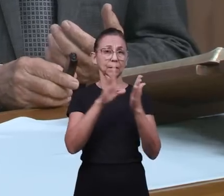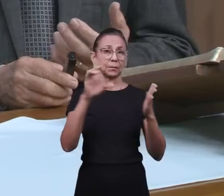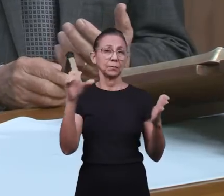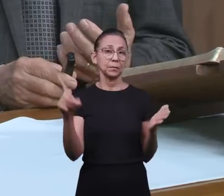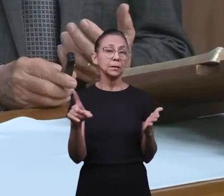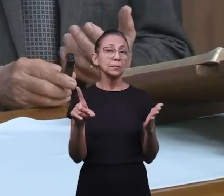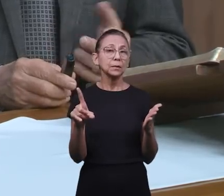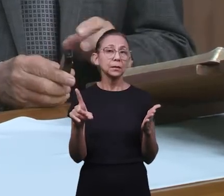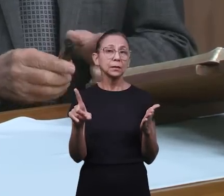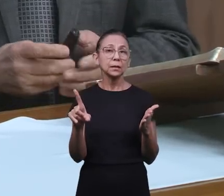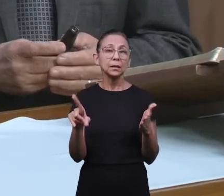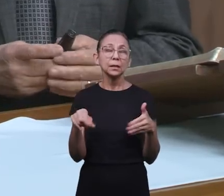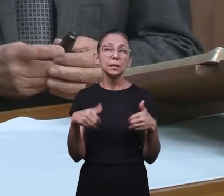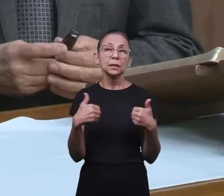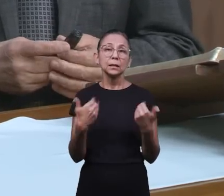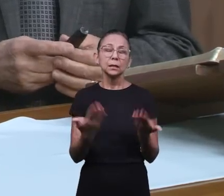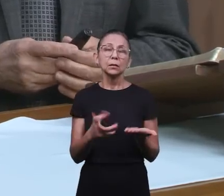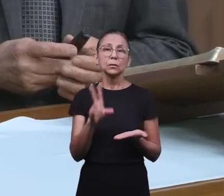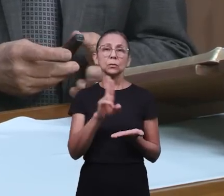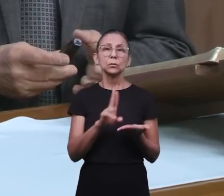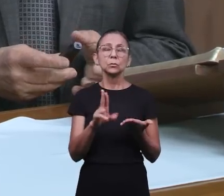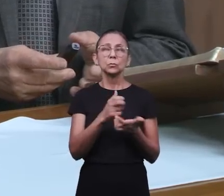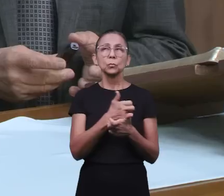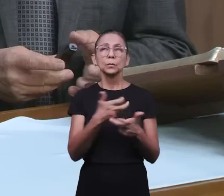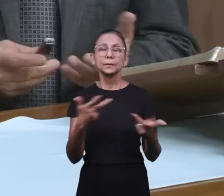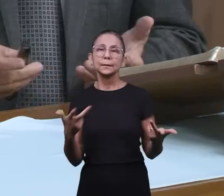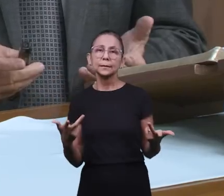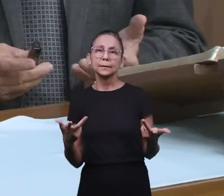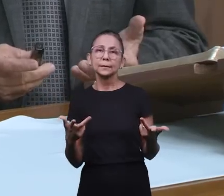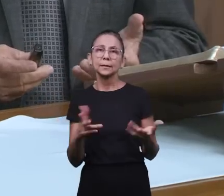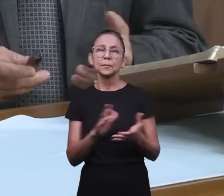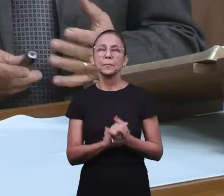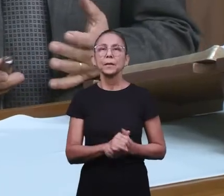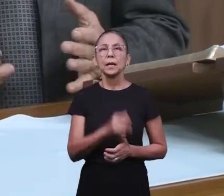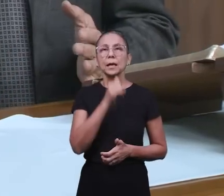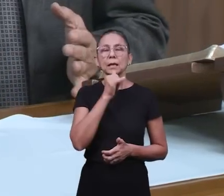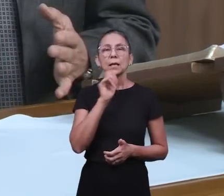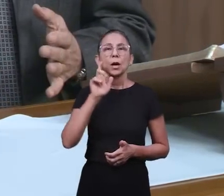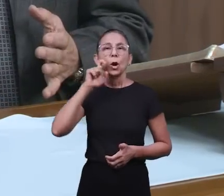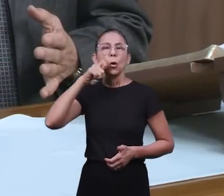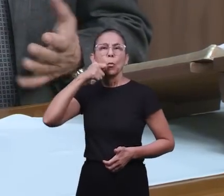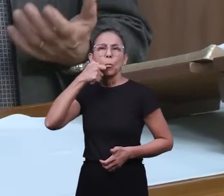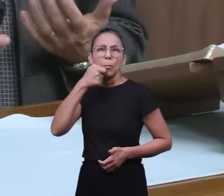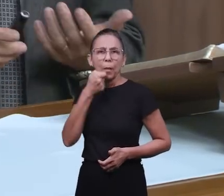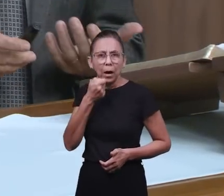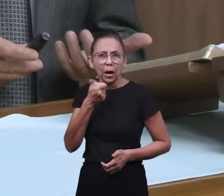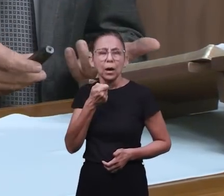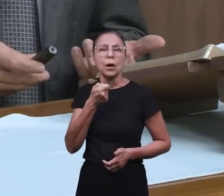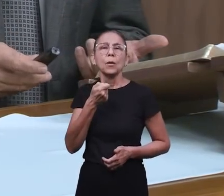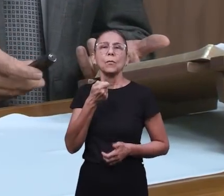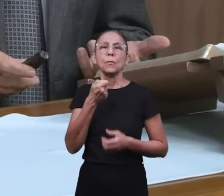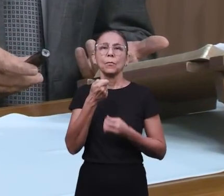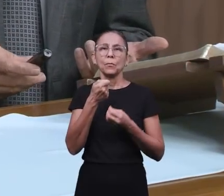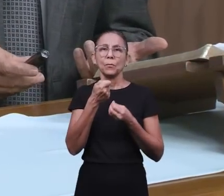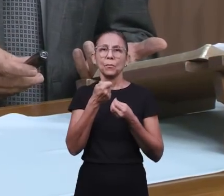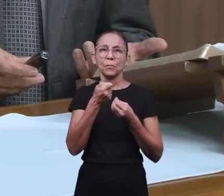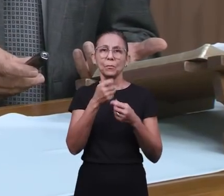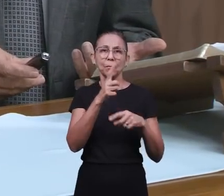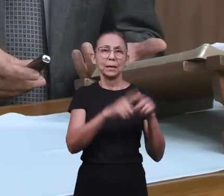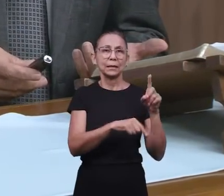uma verdade usando argumentos artificiais. Por exemplo, o pão que perece ao invés de ser o pão da